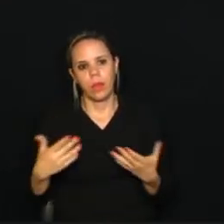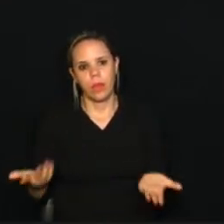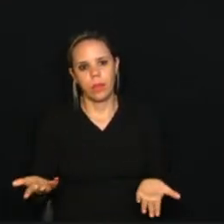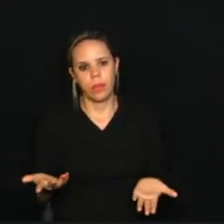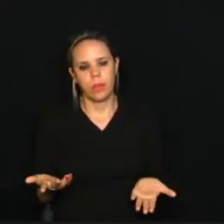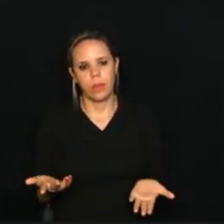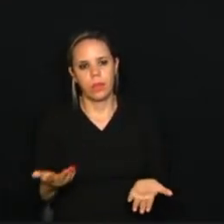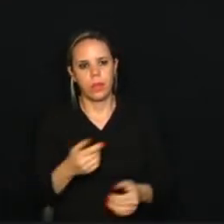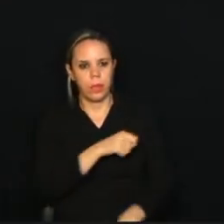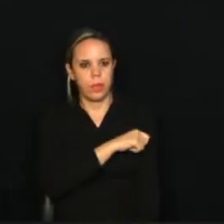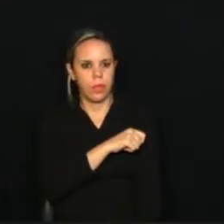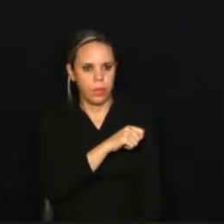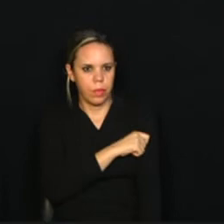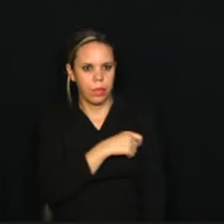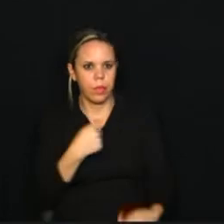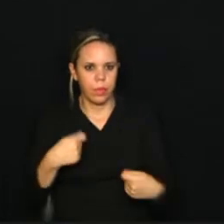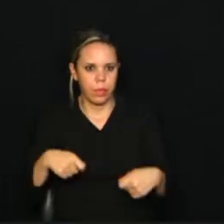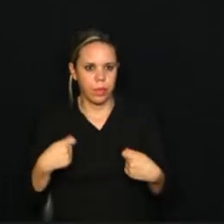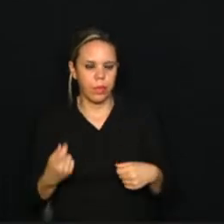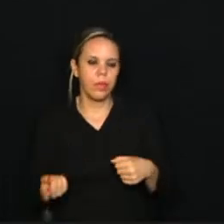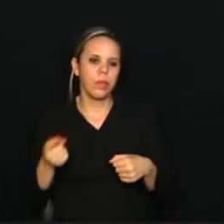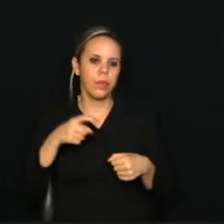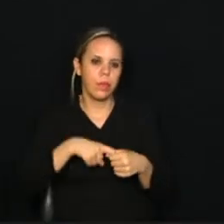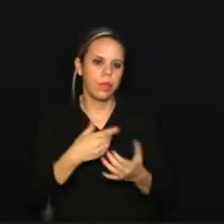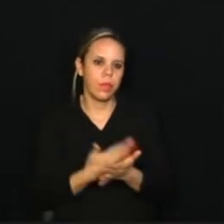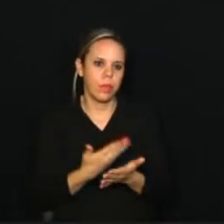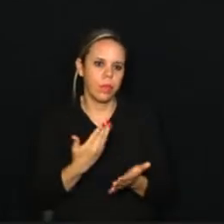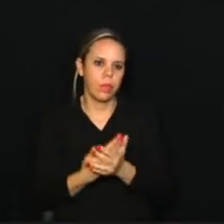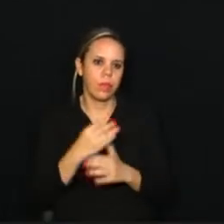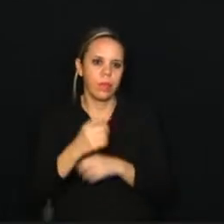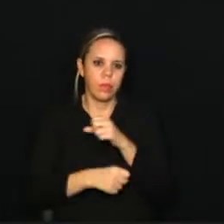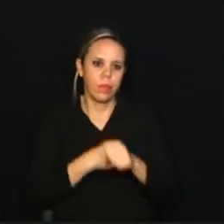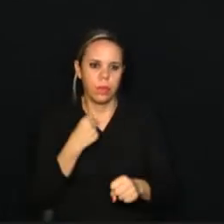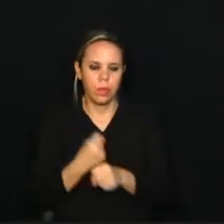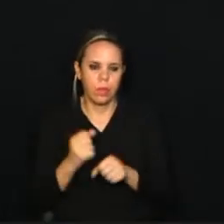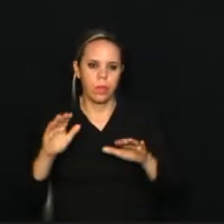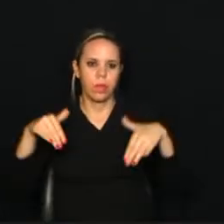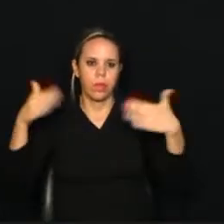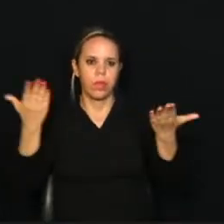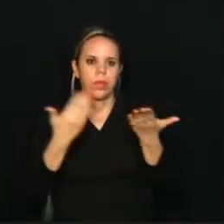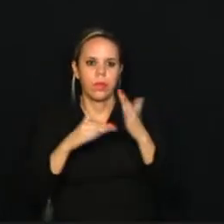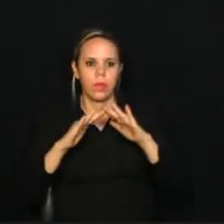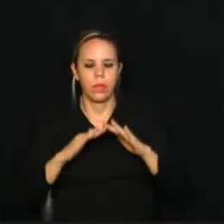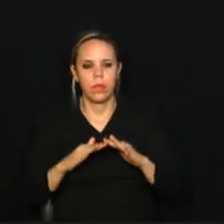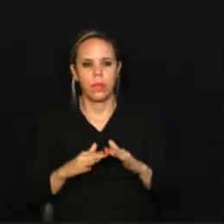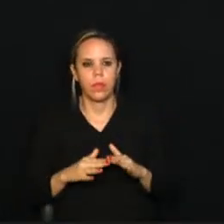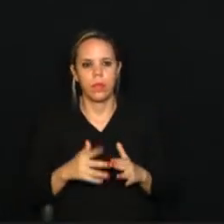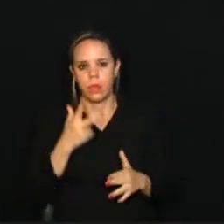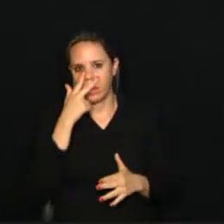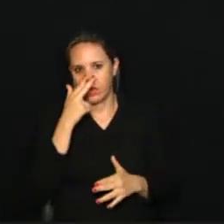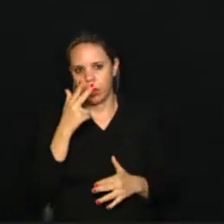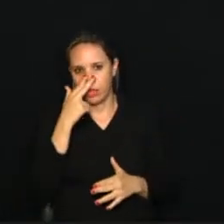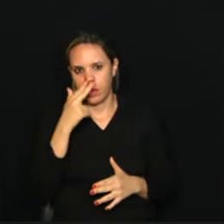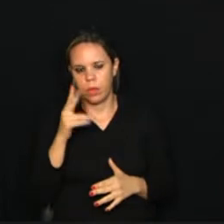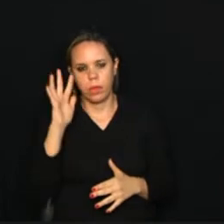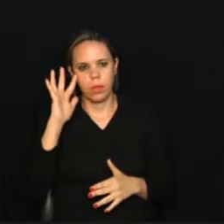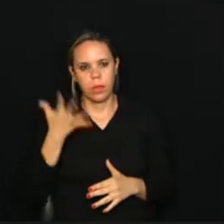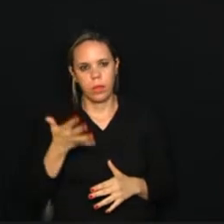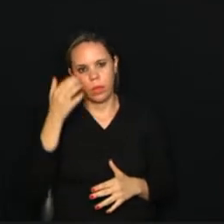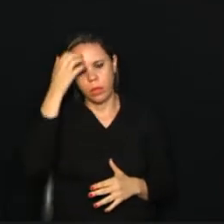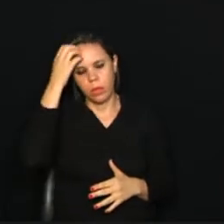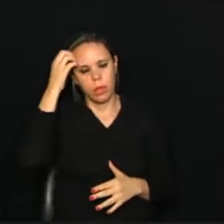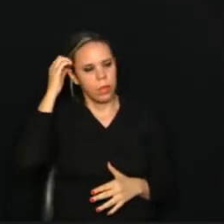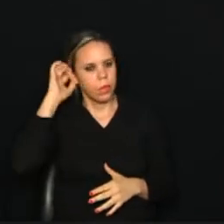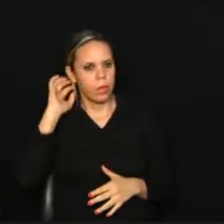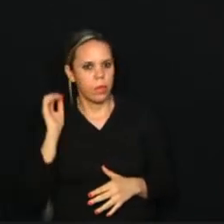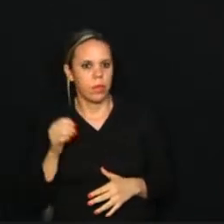Dos estudantes aí precisando retomar os estudos há mais de ano fora da escola. Então, me parece que essa solução